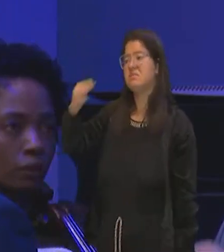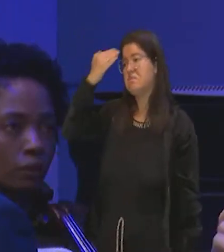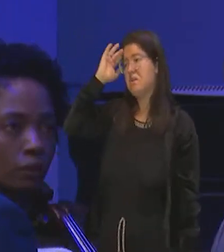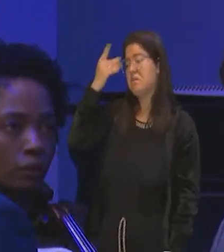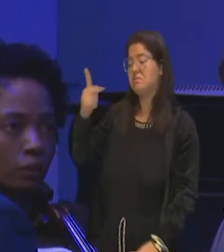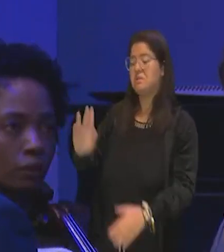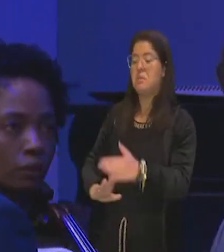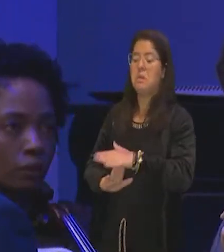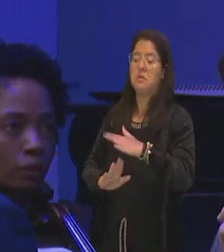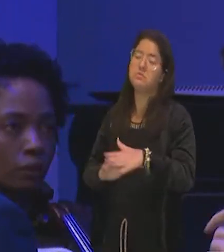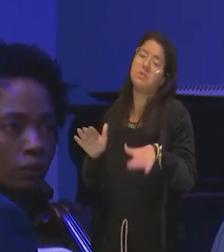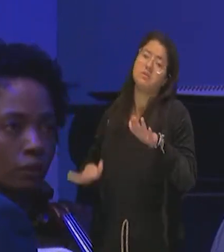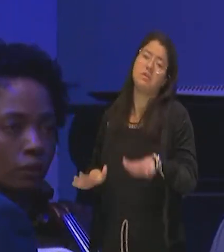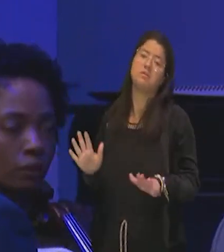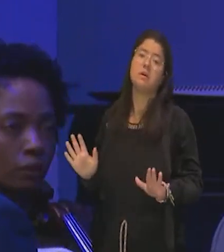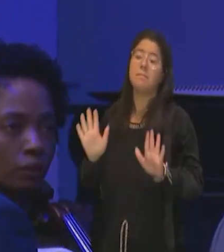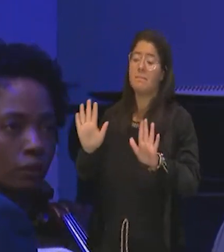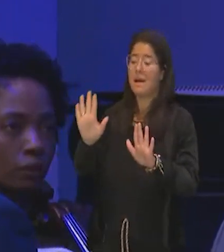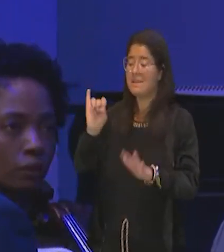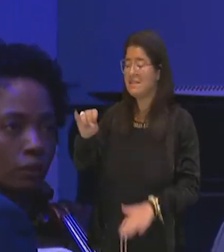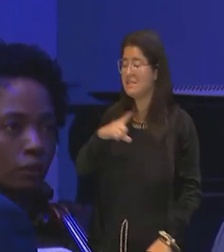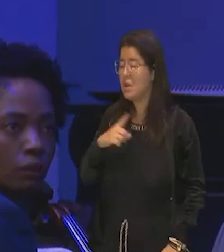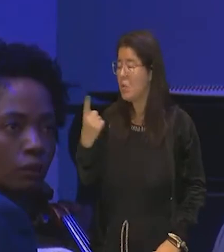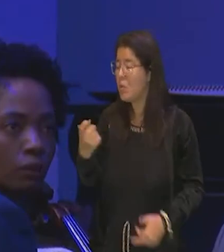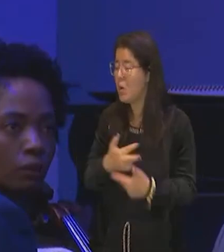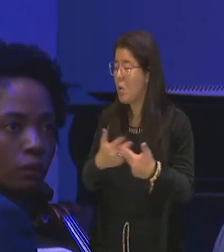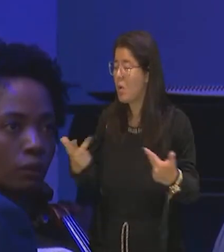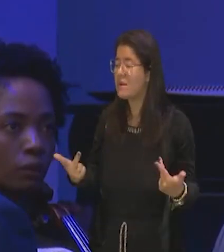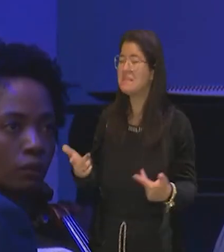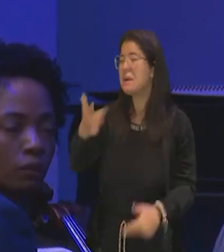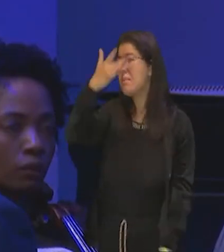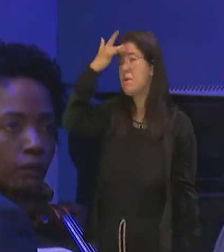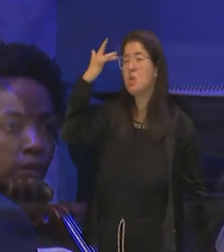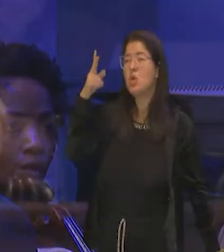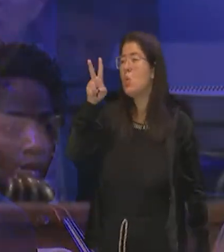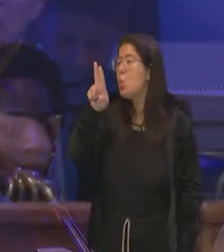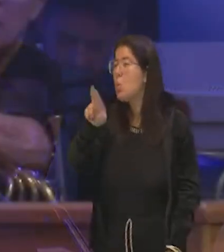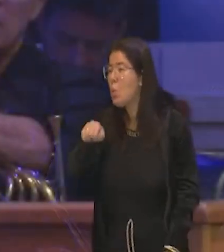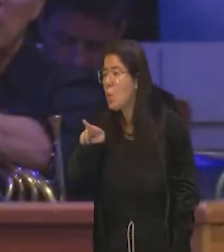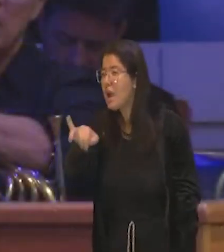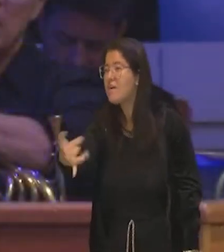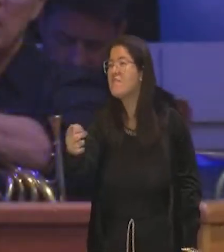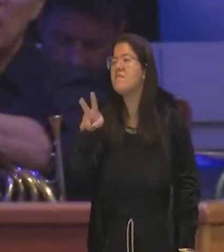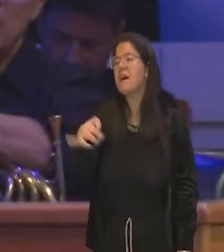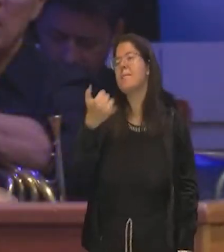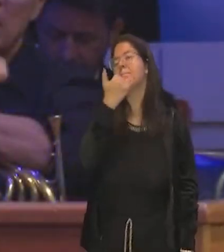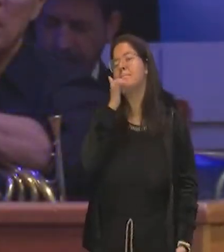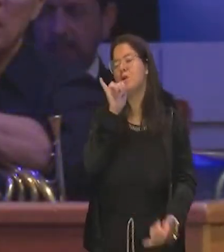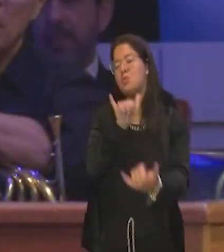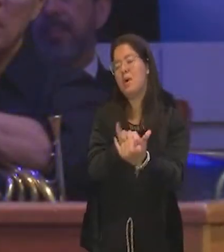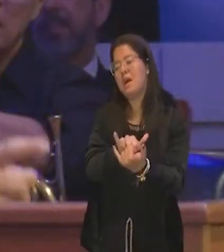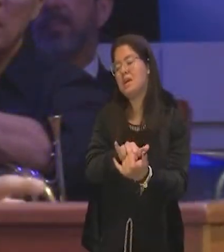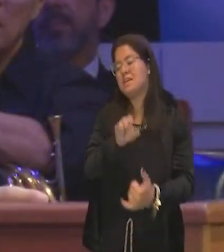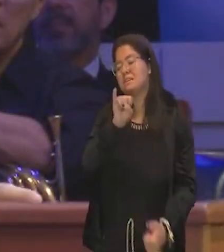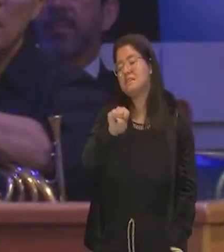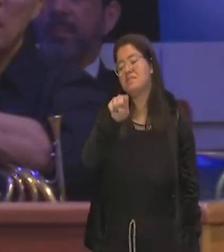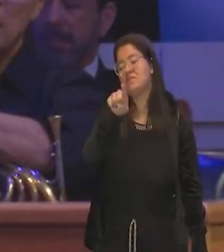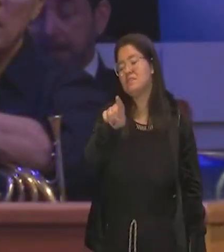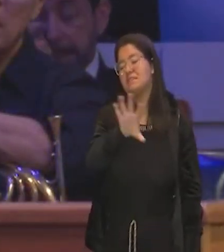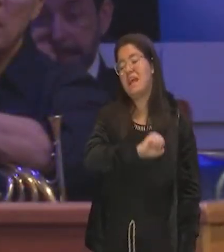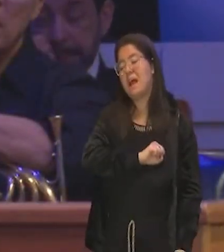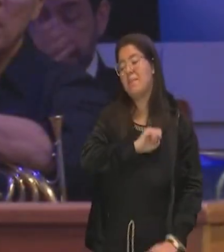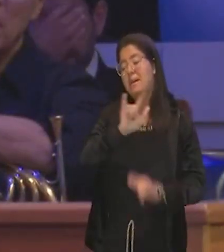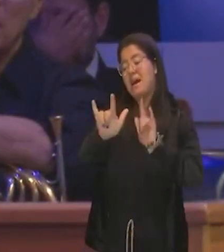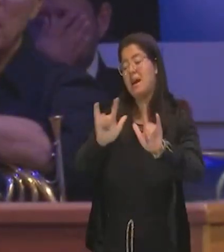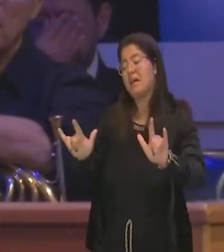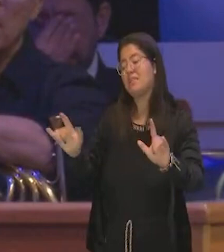limitações. Mas se tem uma coisa que as pessoas nunca irão perdoá-lo, é se vocês não amarem essas